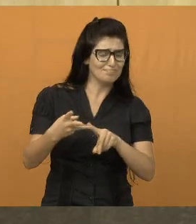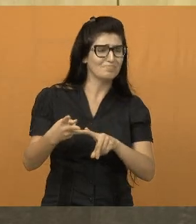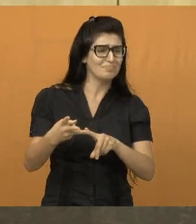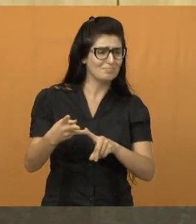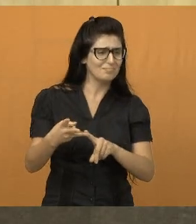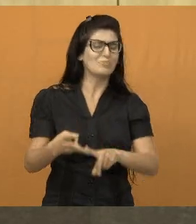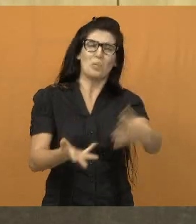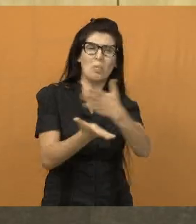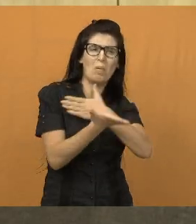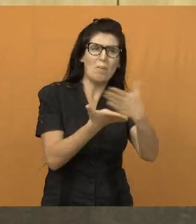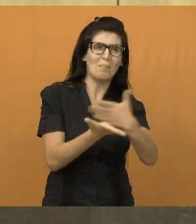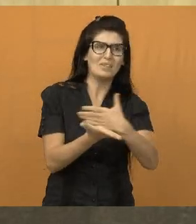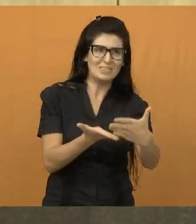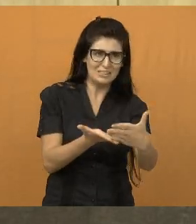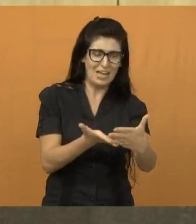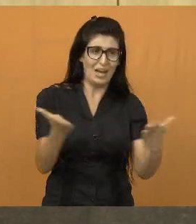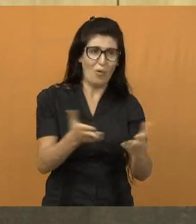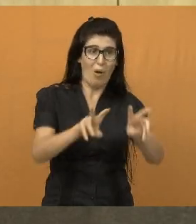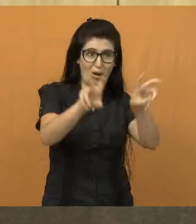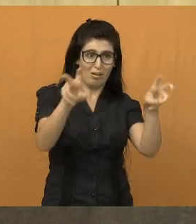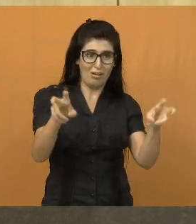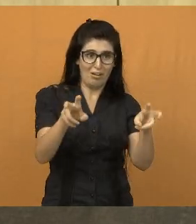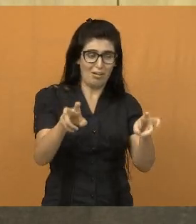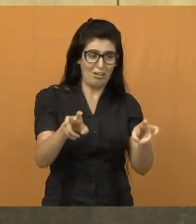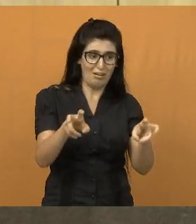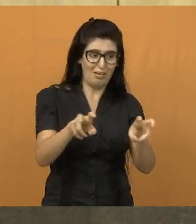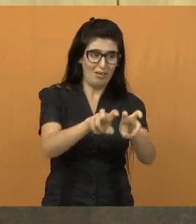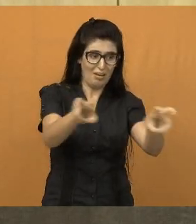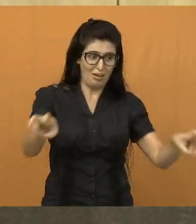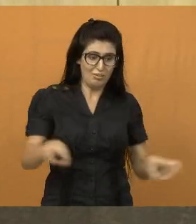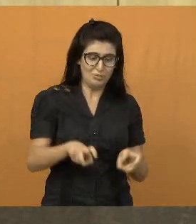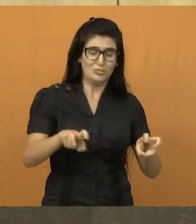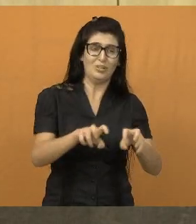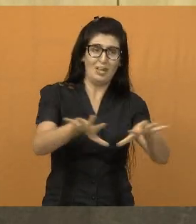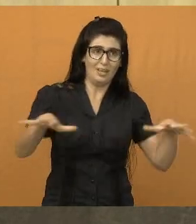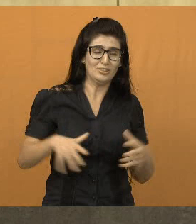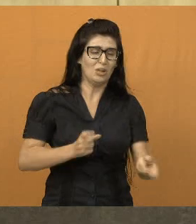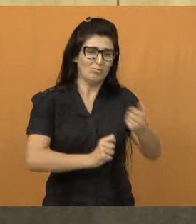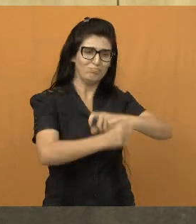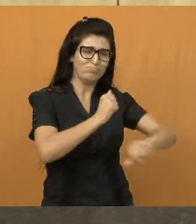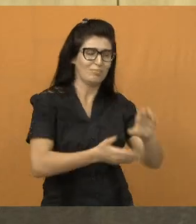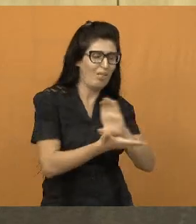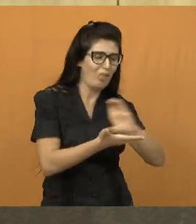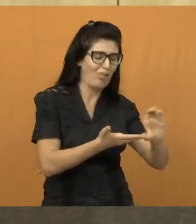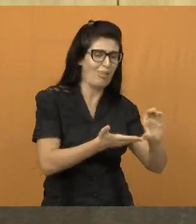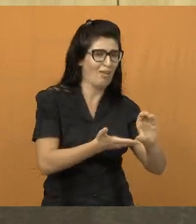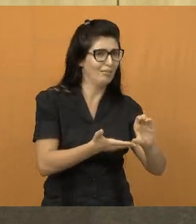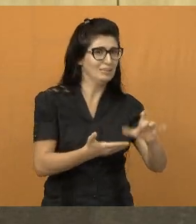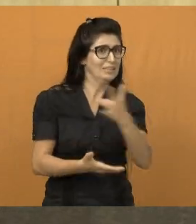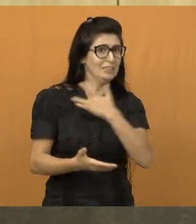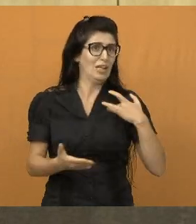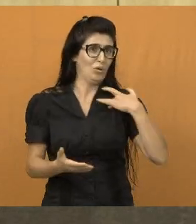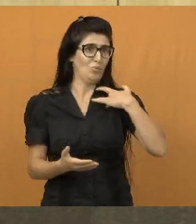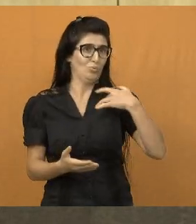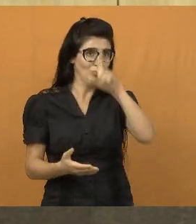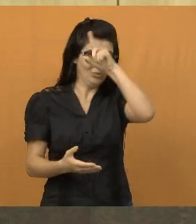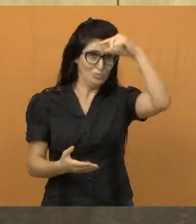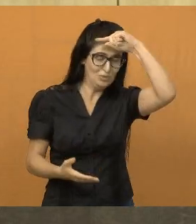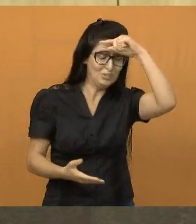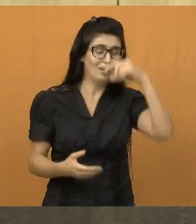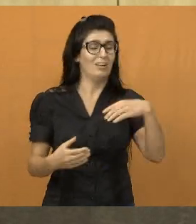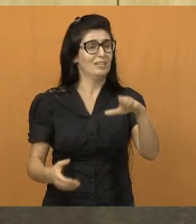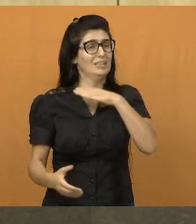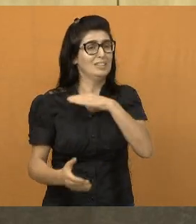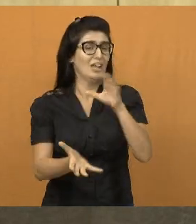nós darmos início à audiência da prestação de contas da Secretaria de Saúde do município de Jacareí